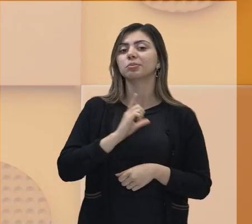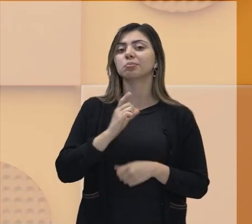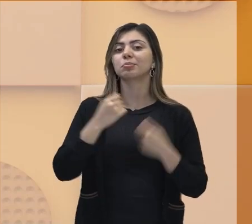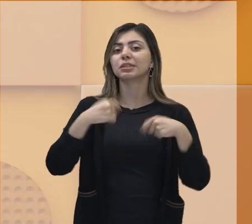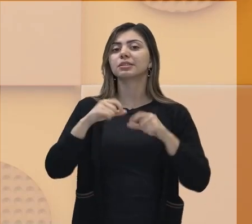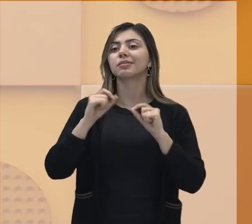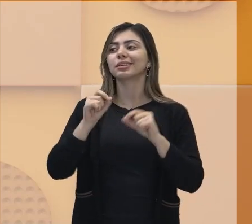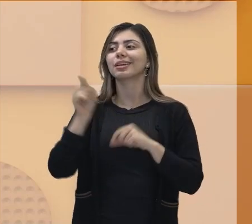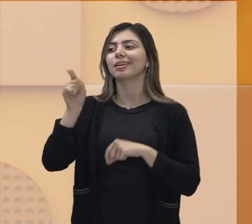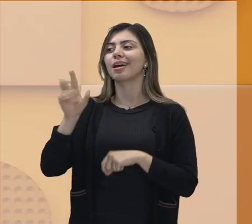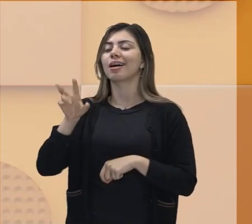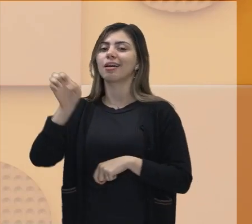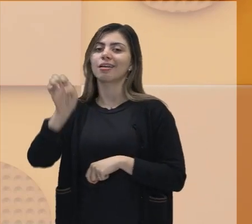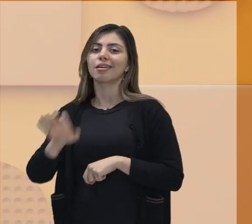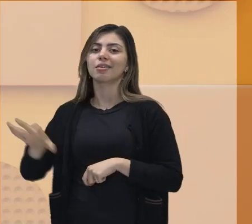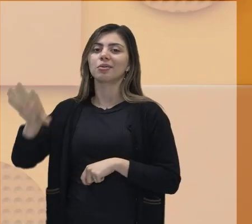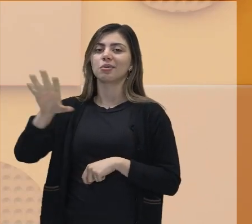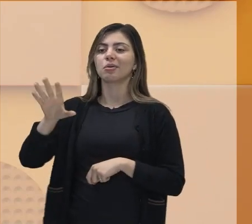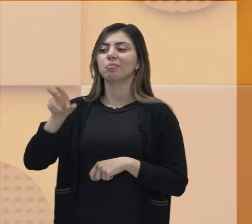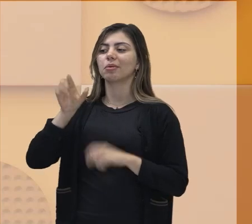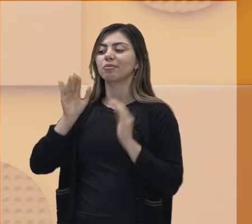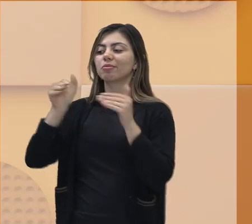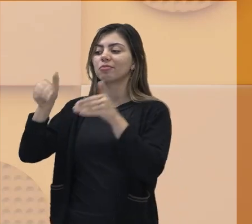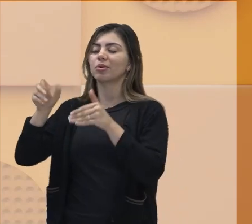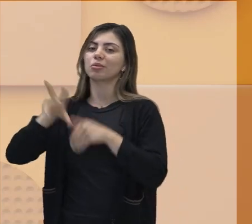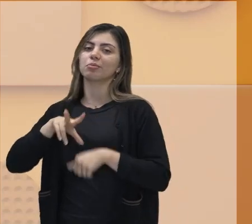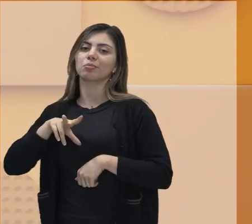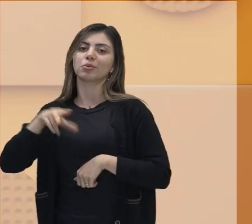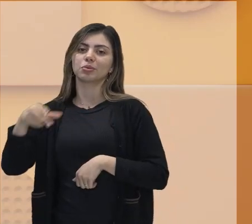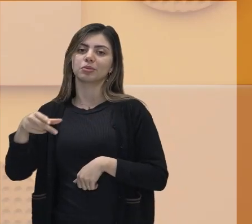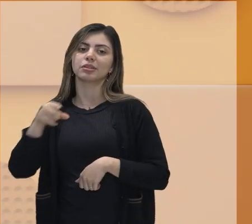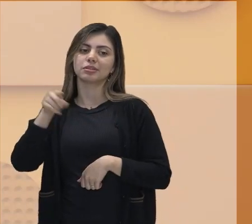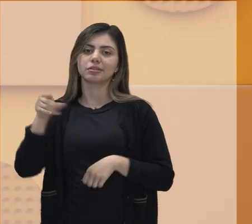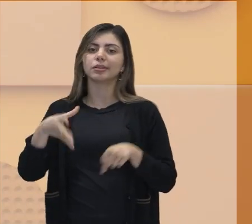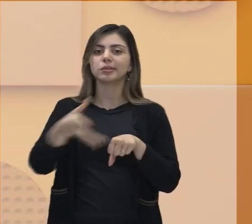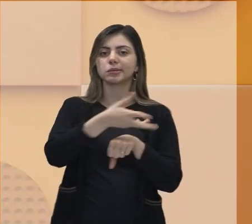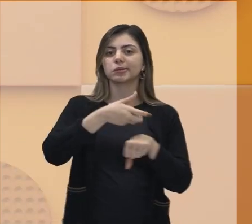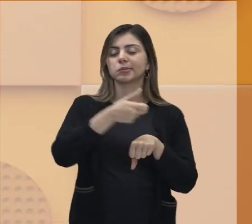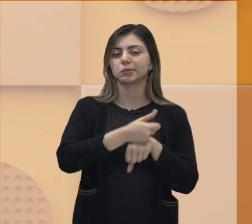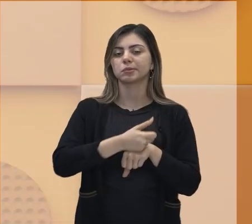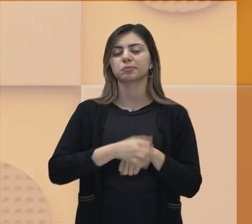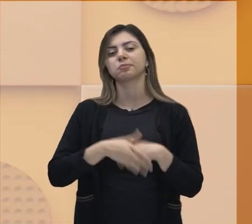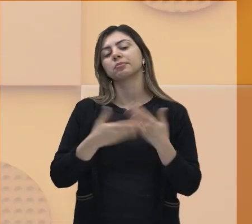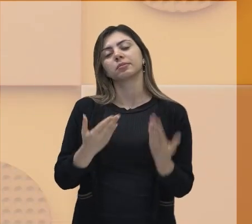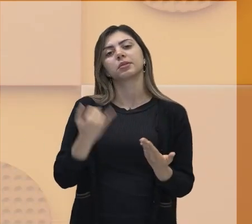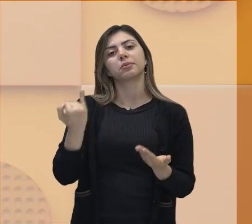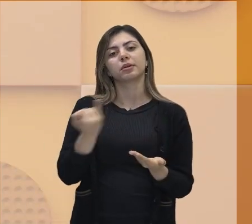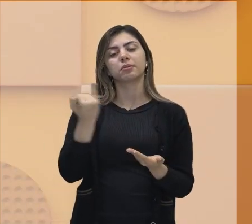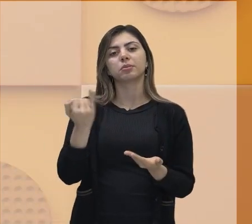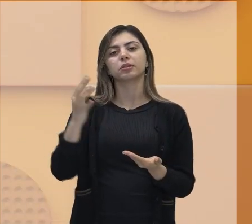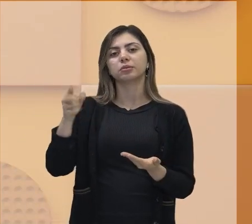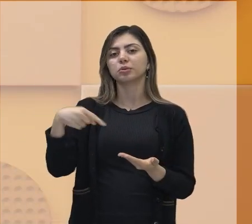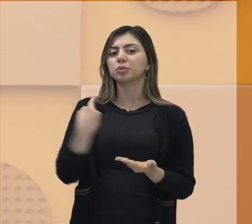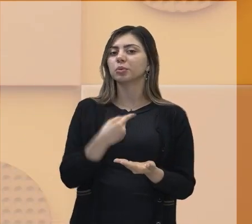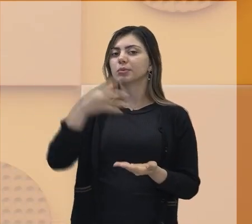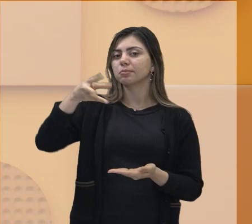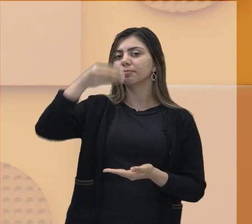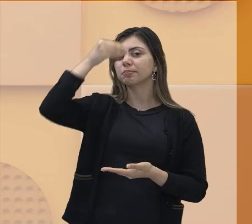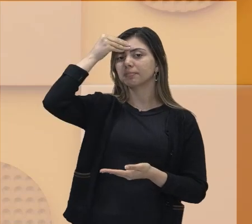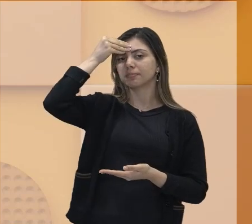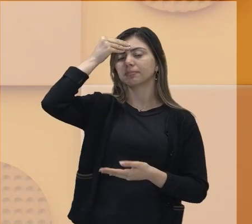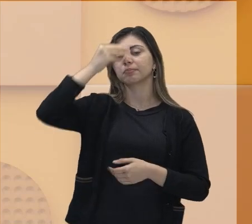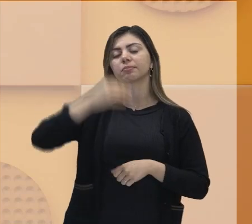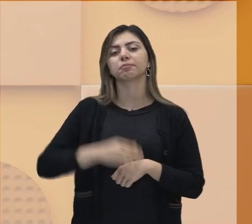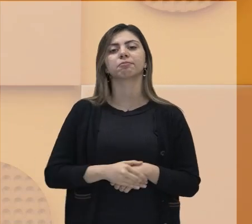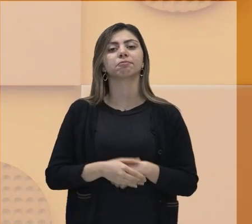povo europeu, especificamente dos portugueses. Então, é muito importante atentarmos que